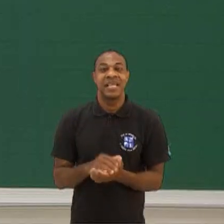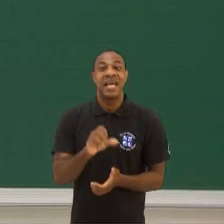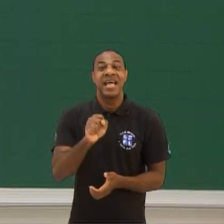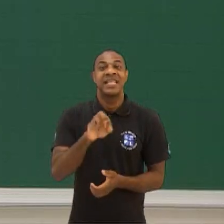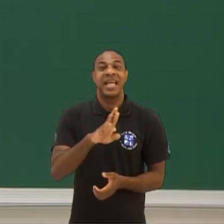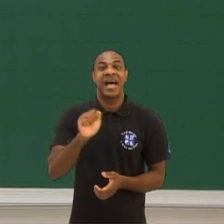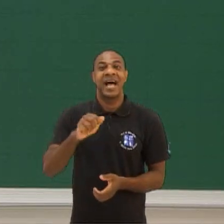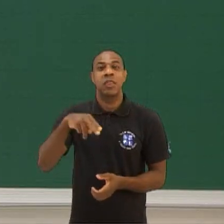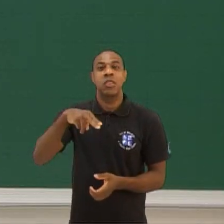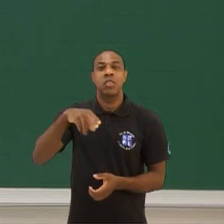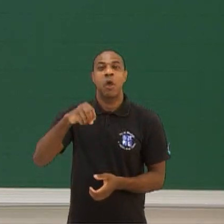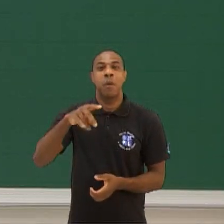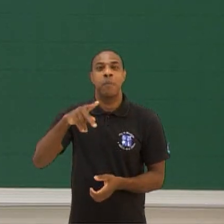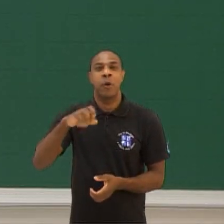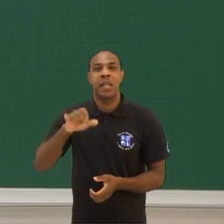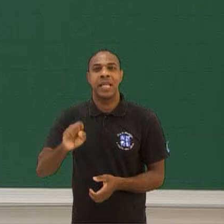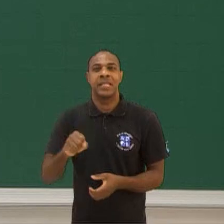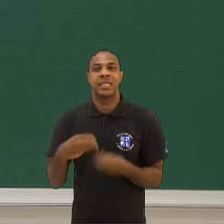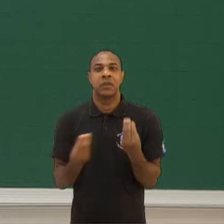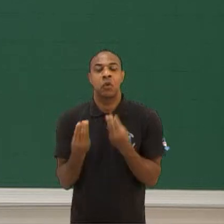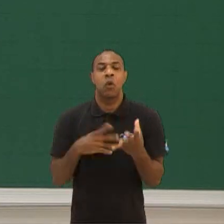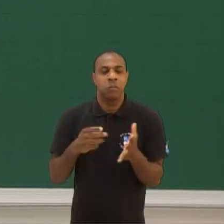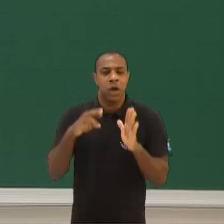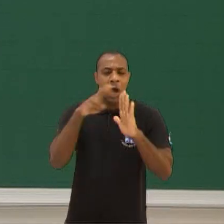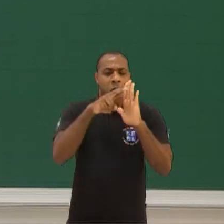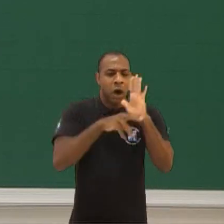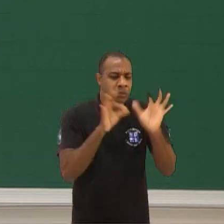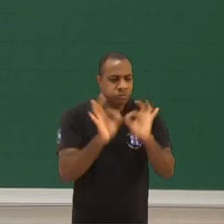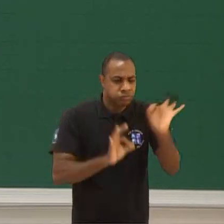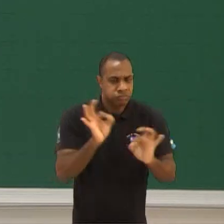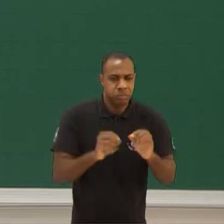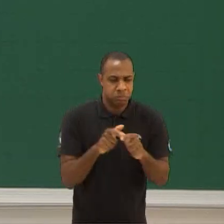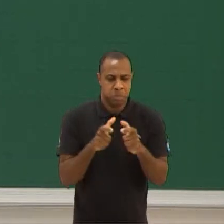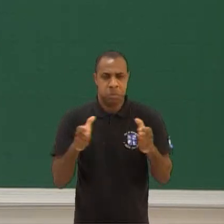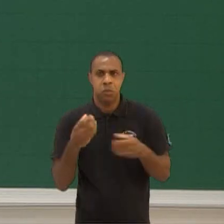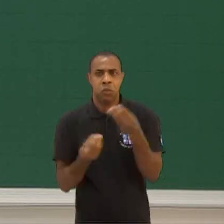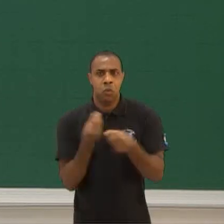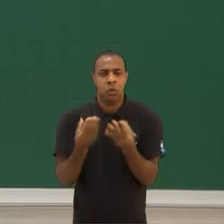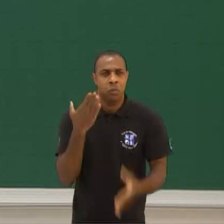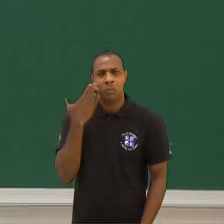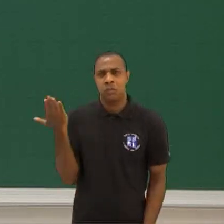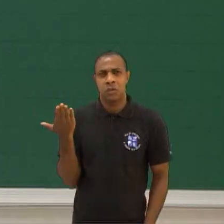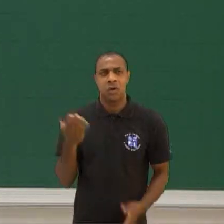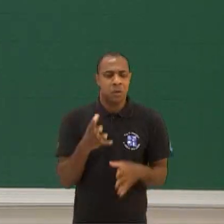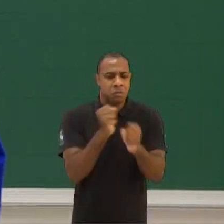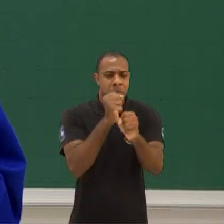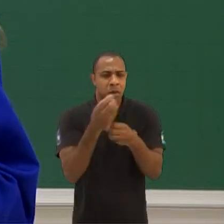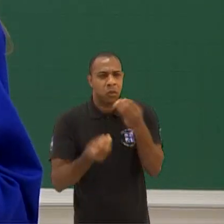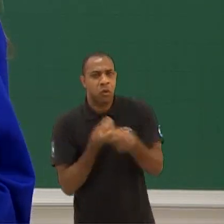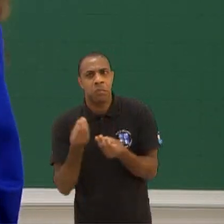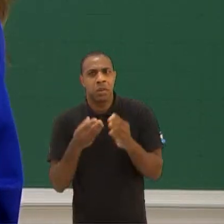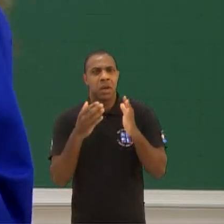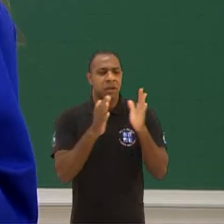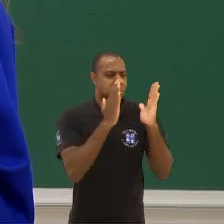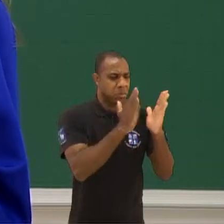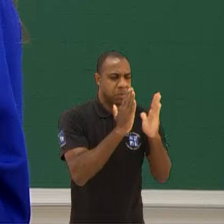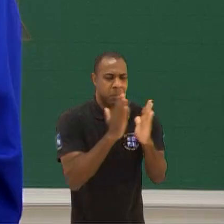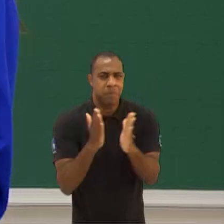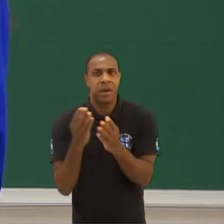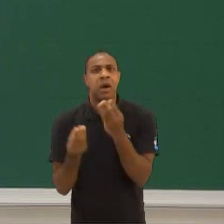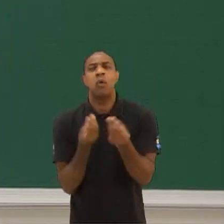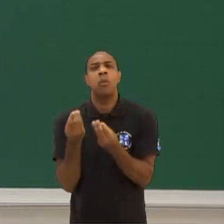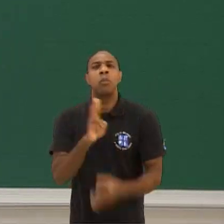do Iguaçu. Como posso saber a ordem dos segmentos proporcionais? Como que ela faz para saber em que ordem ela